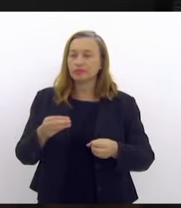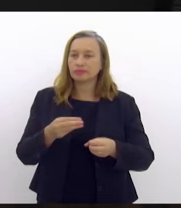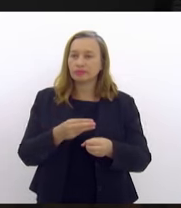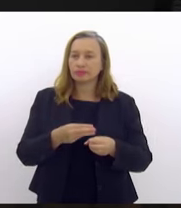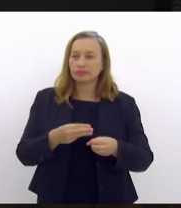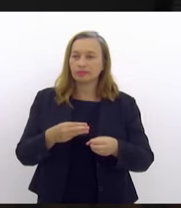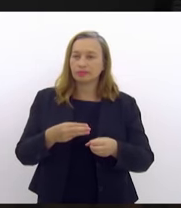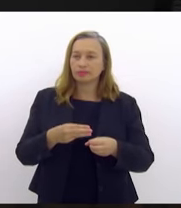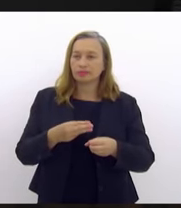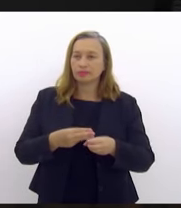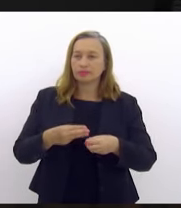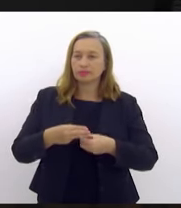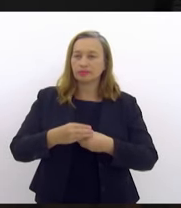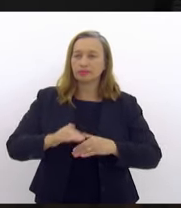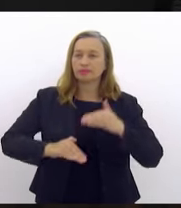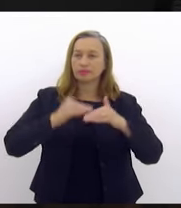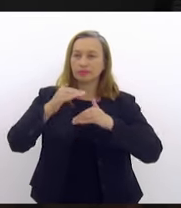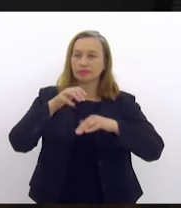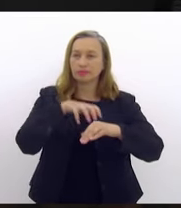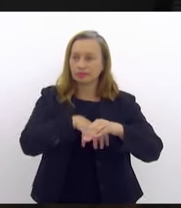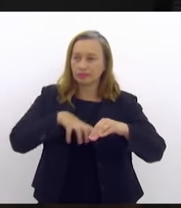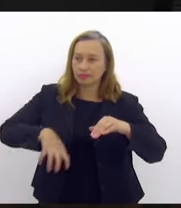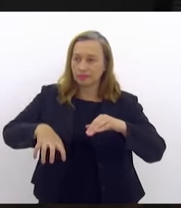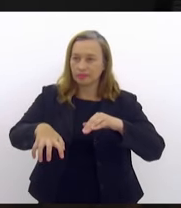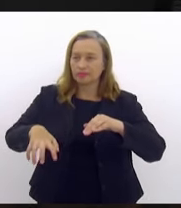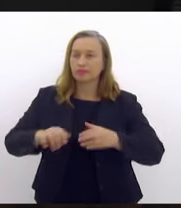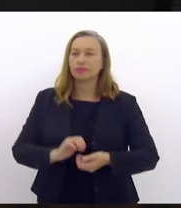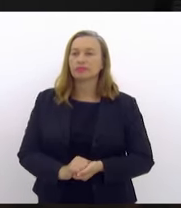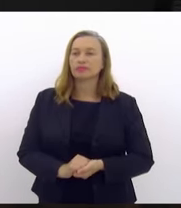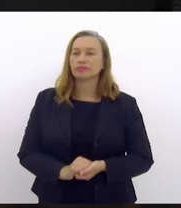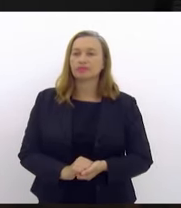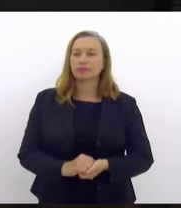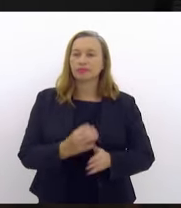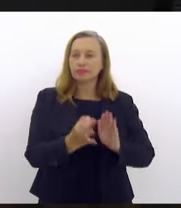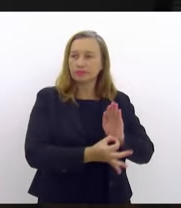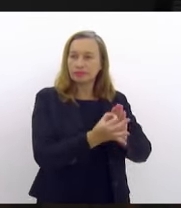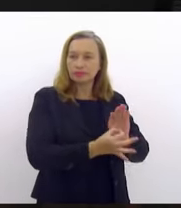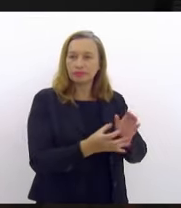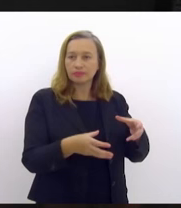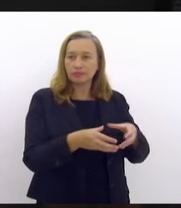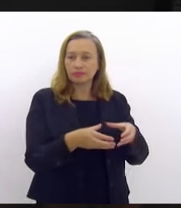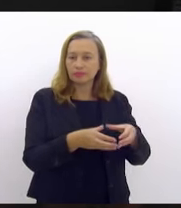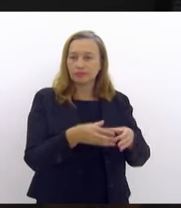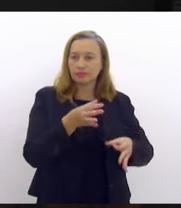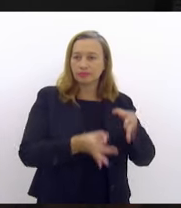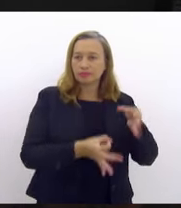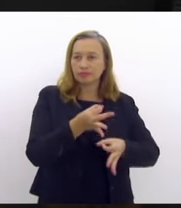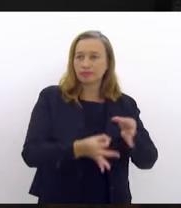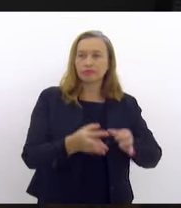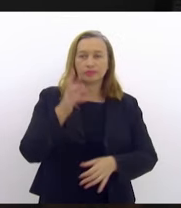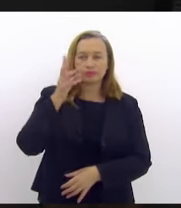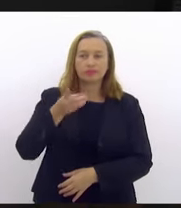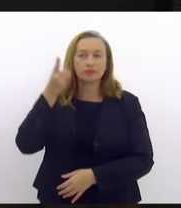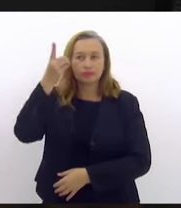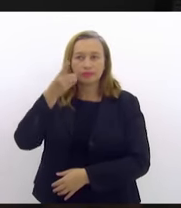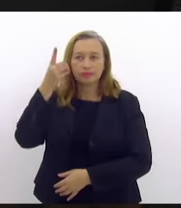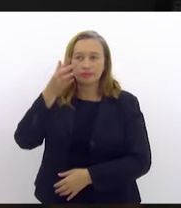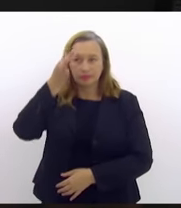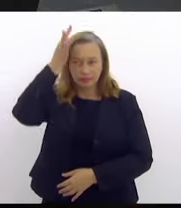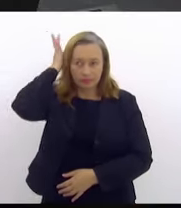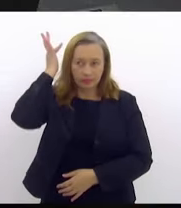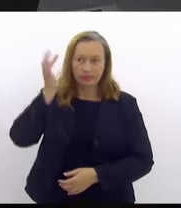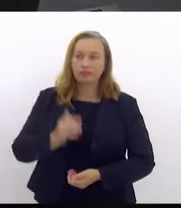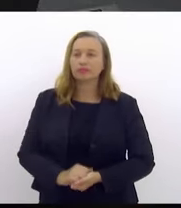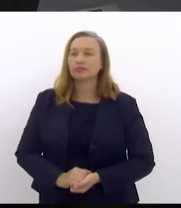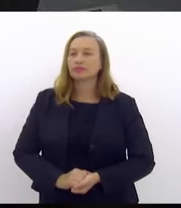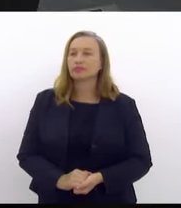e de Desenvolvimento Regional. Para emitir parecer pela Comissão de Constituição e Justiça, deputado Fred Pacheco.